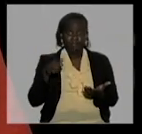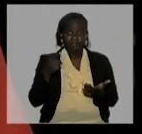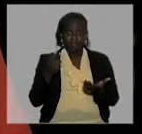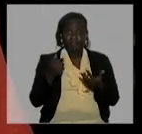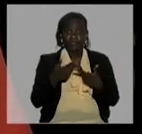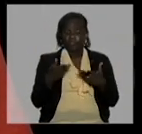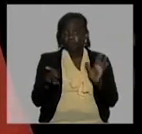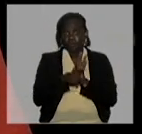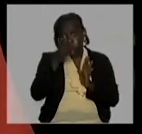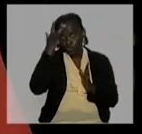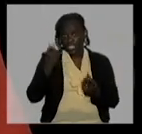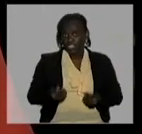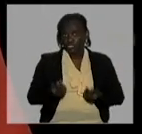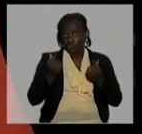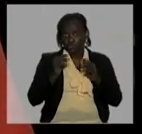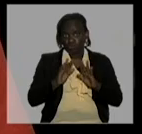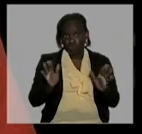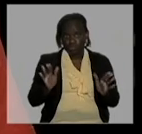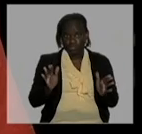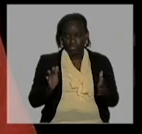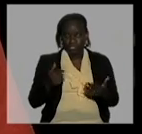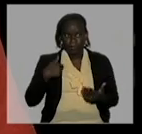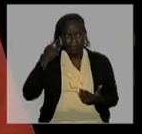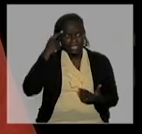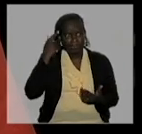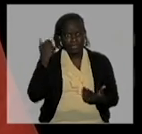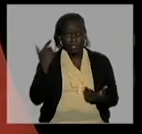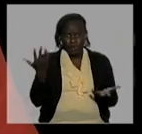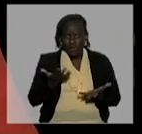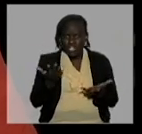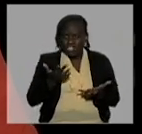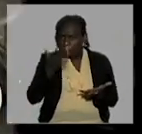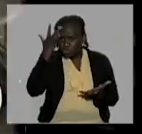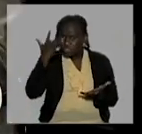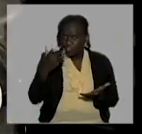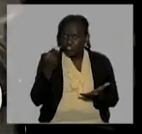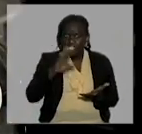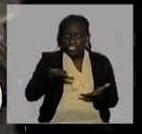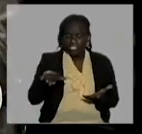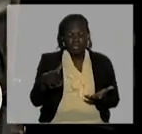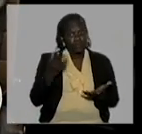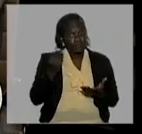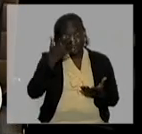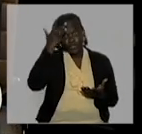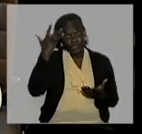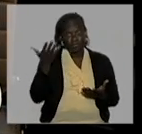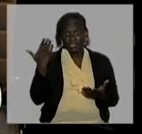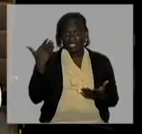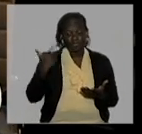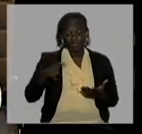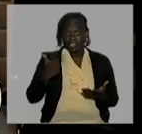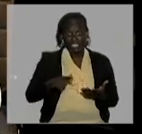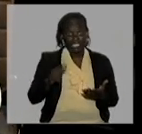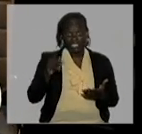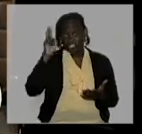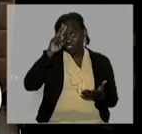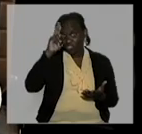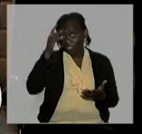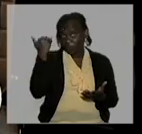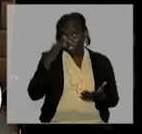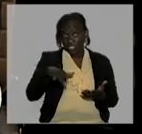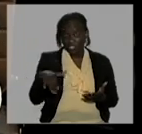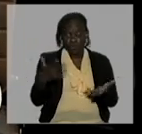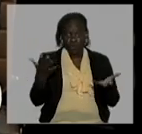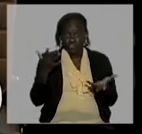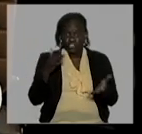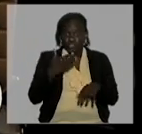coisa bacana. Que é louco a gente pensar isso nos dias de hoje, né? Tem muita gente que não tem o registro de infância,